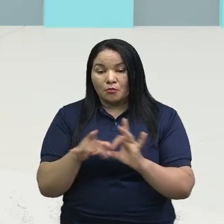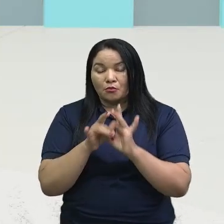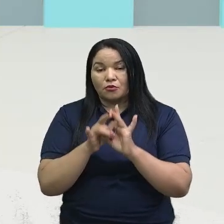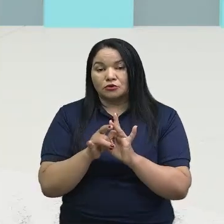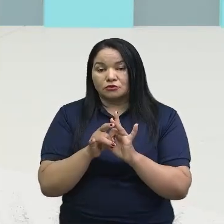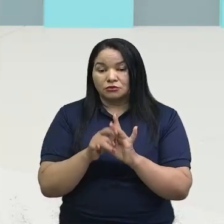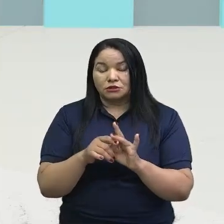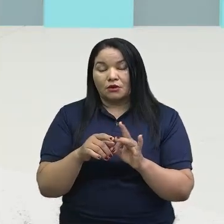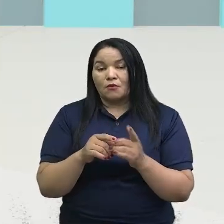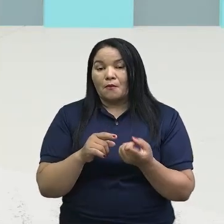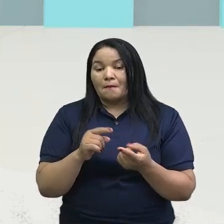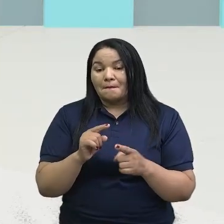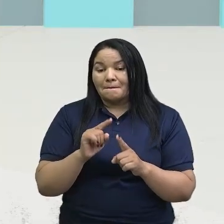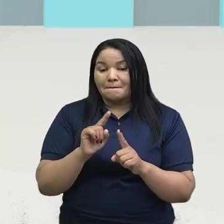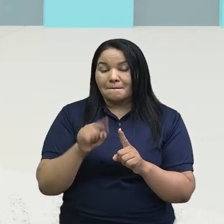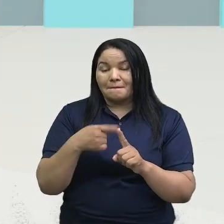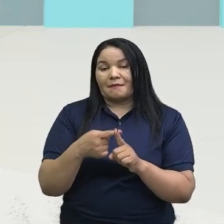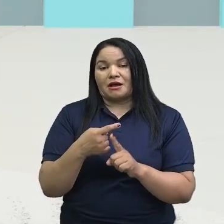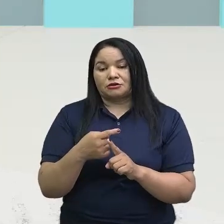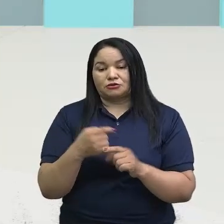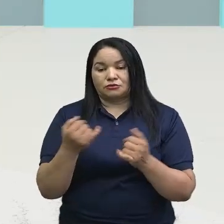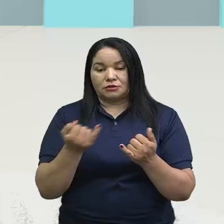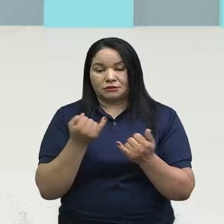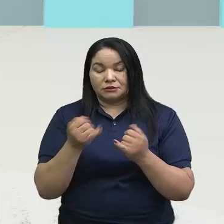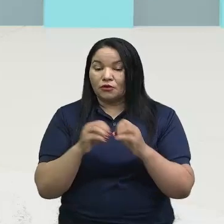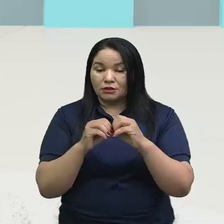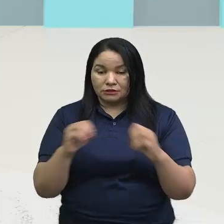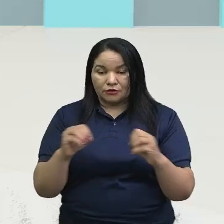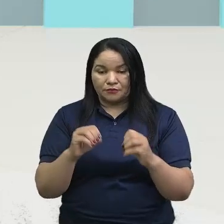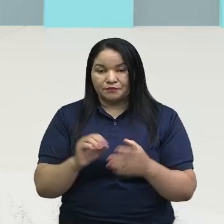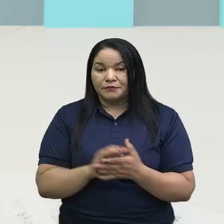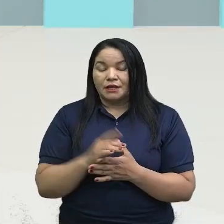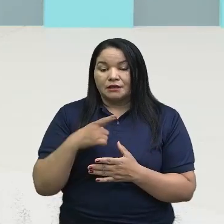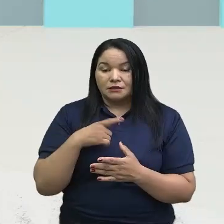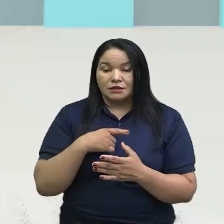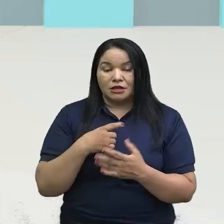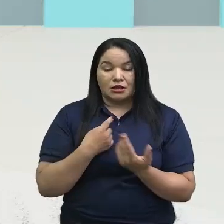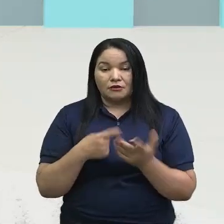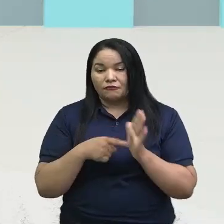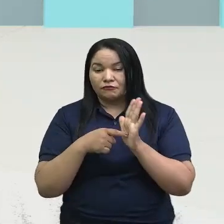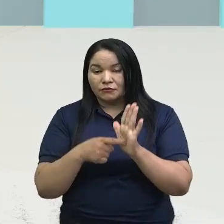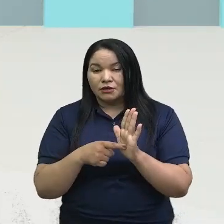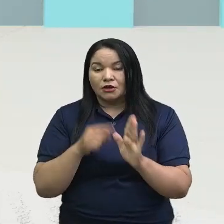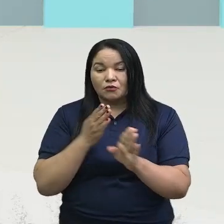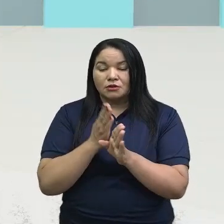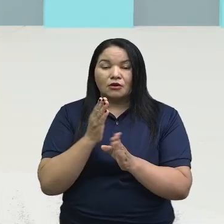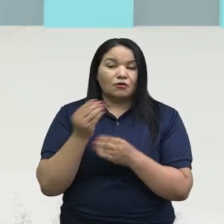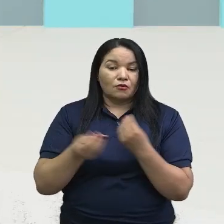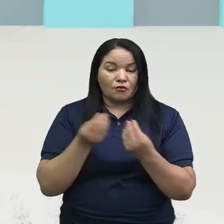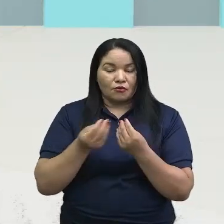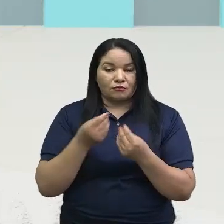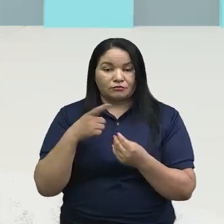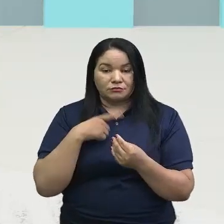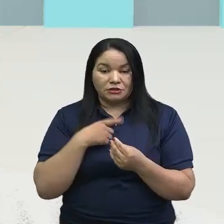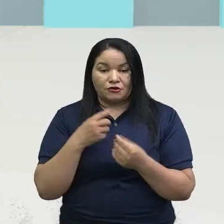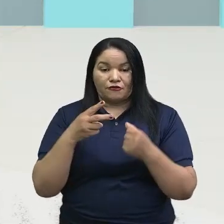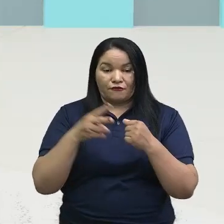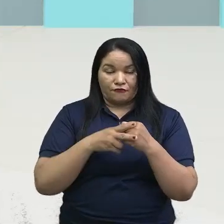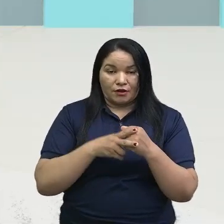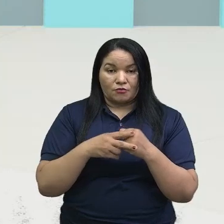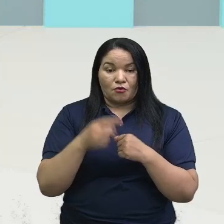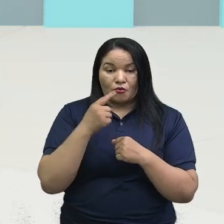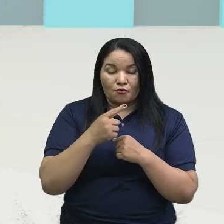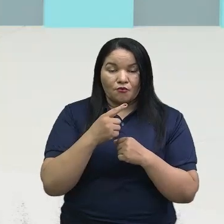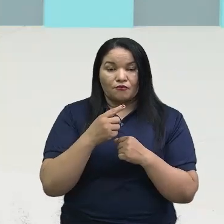oração. E o que identifica esse período composto? É o verbo. Se eu tenho mais de um verbo, então tenho mais de uma